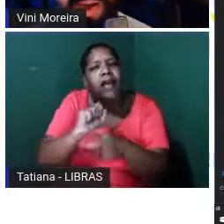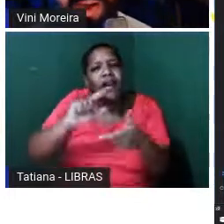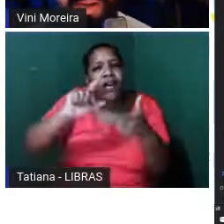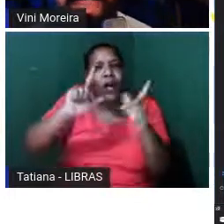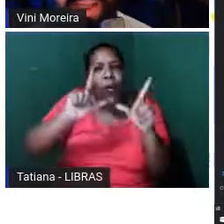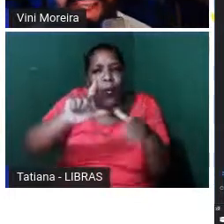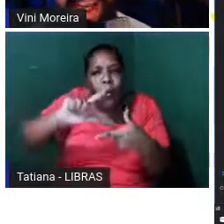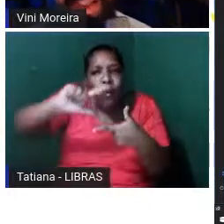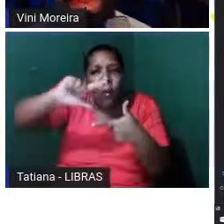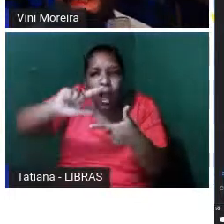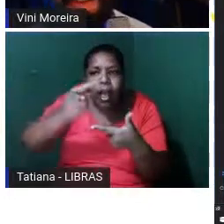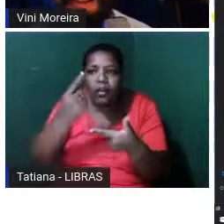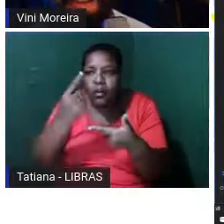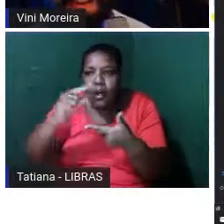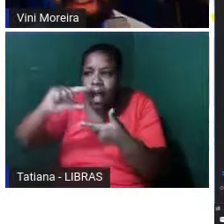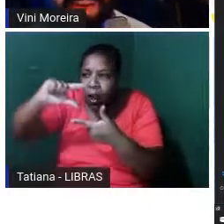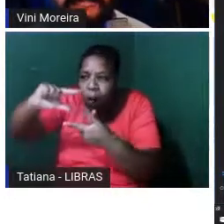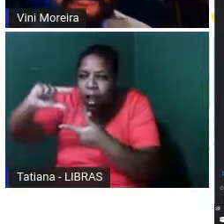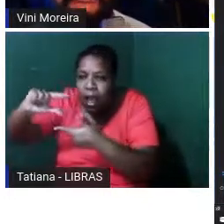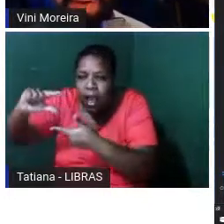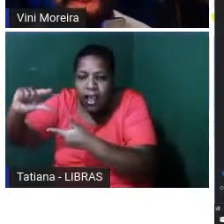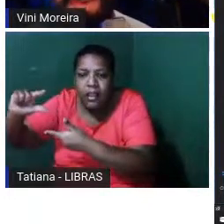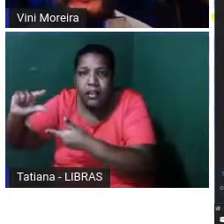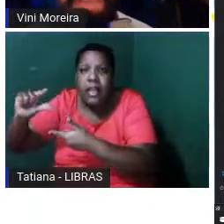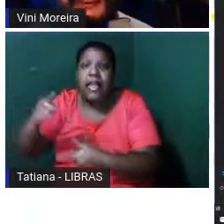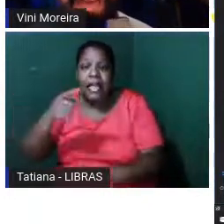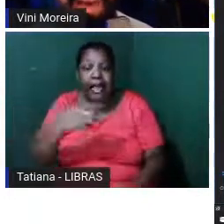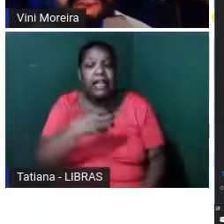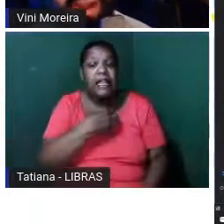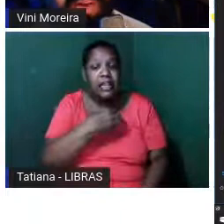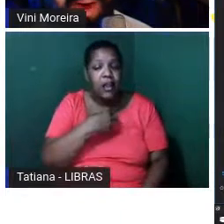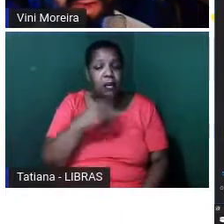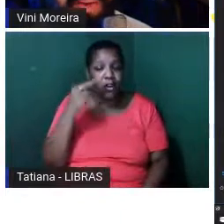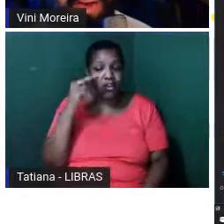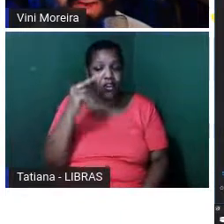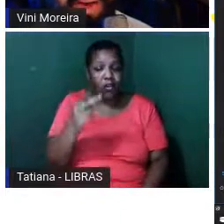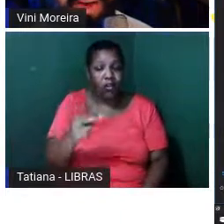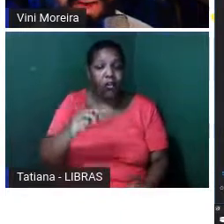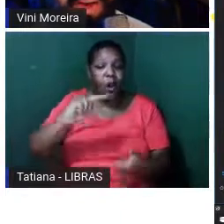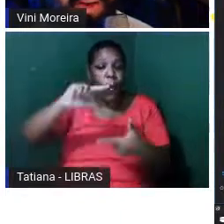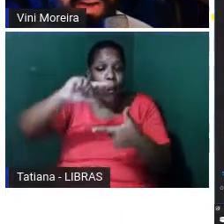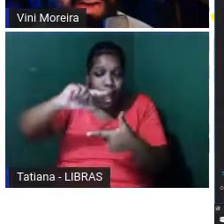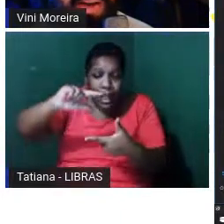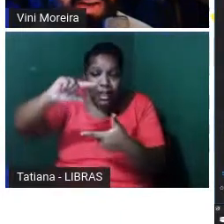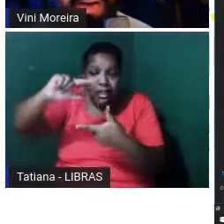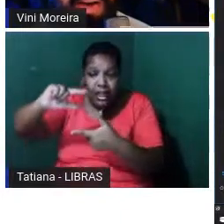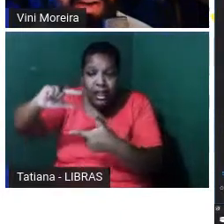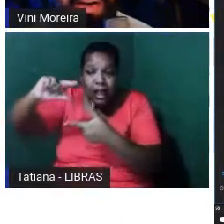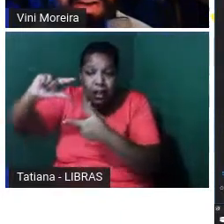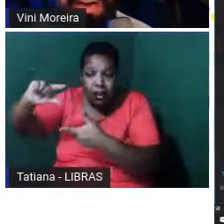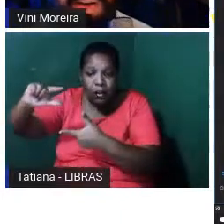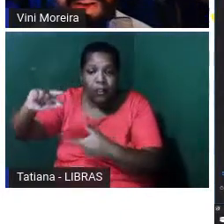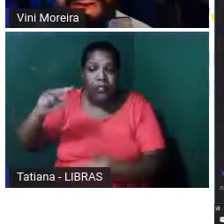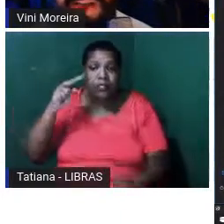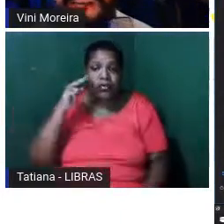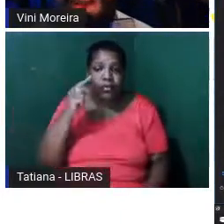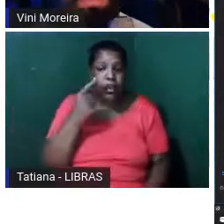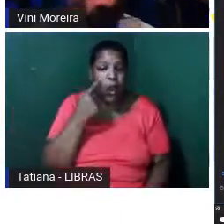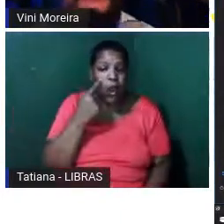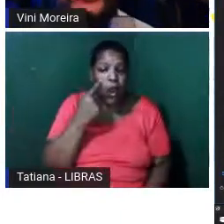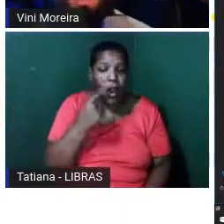quadro e esse tipo de vídeo se a gente parar e ver quadro a quadro e